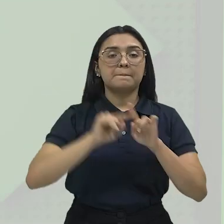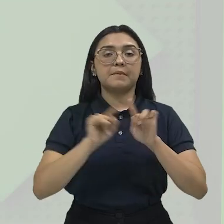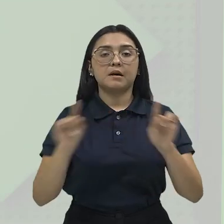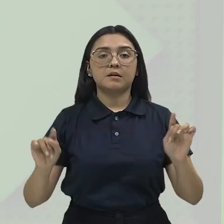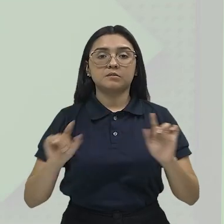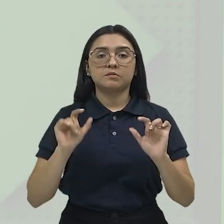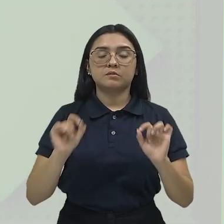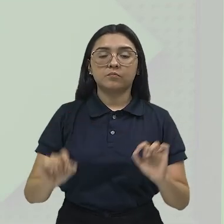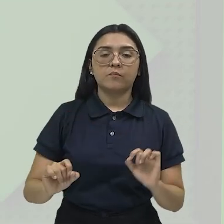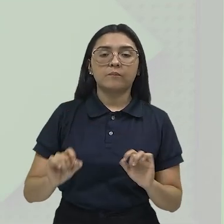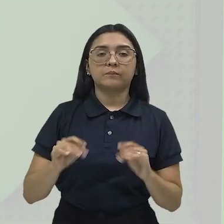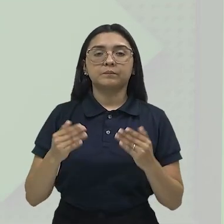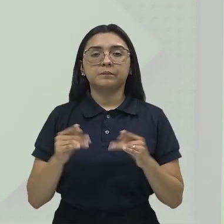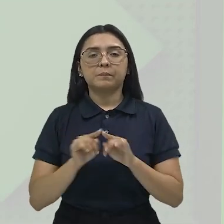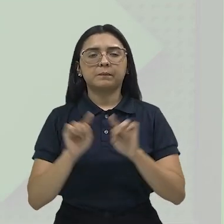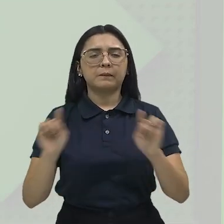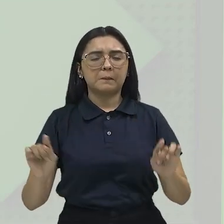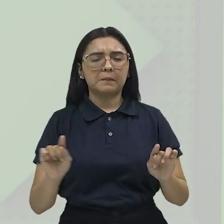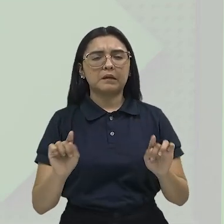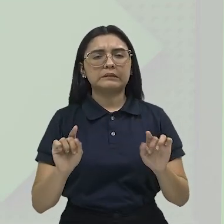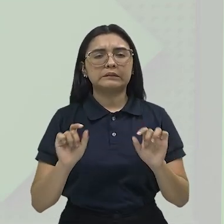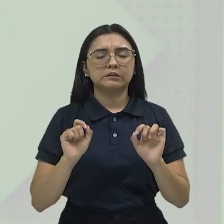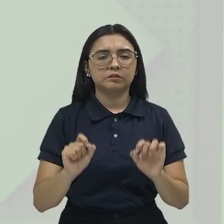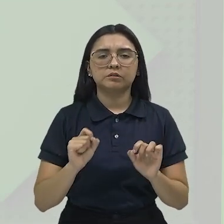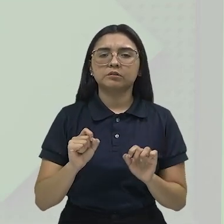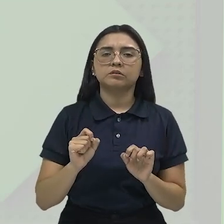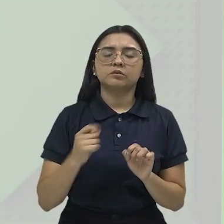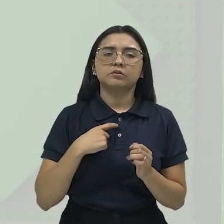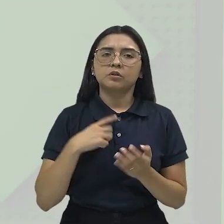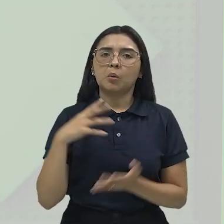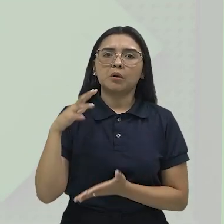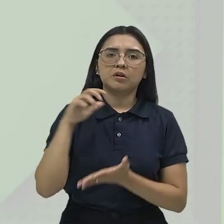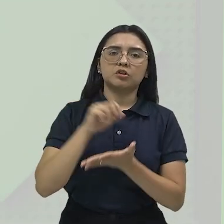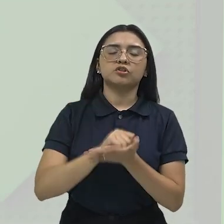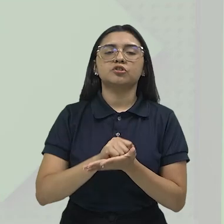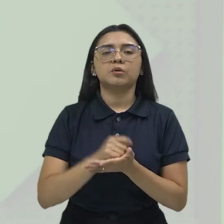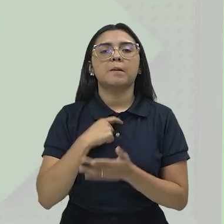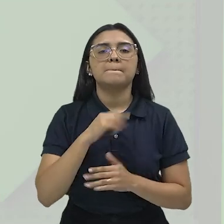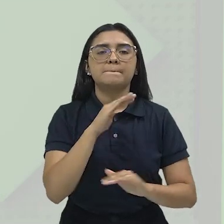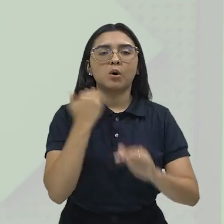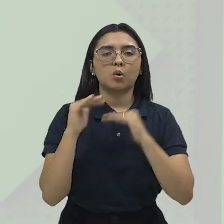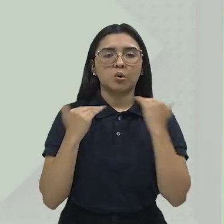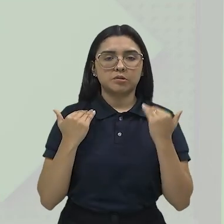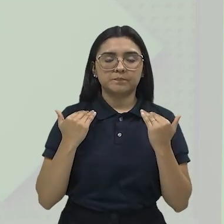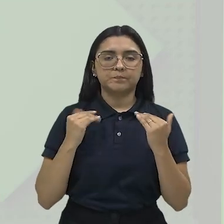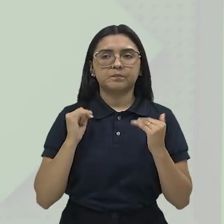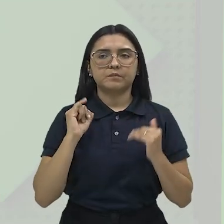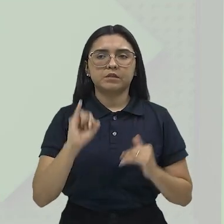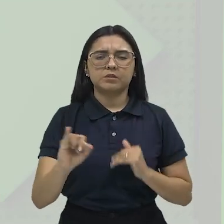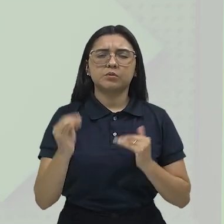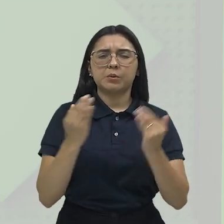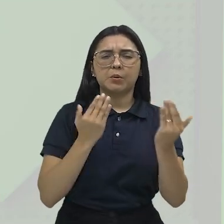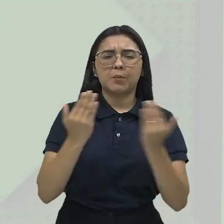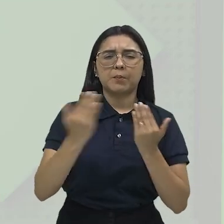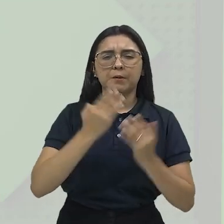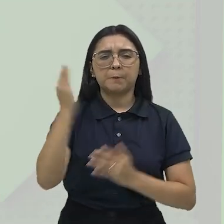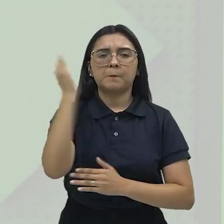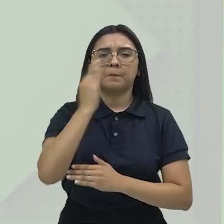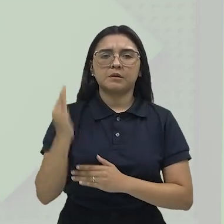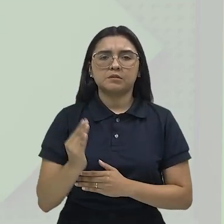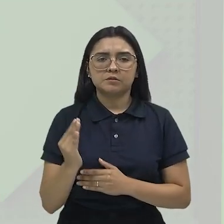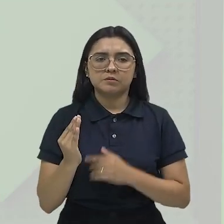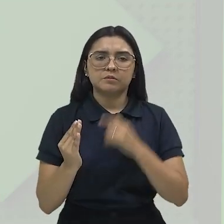Mas, felizmente, nós não registramos tantas mortes. Se a gente for comparar o Brasil